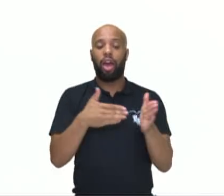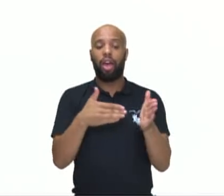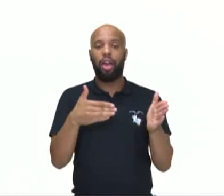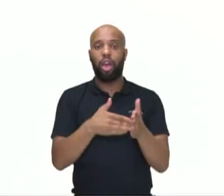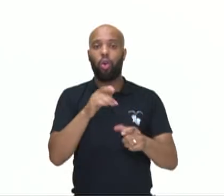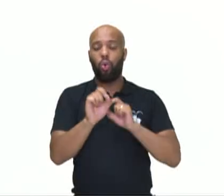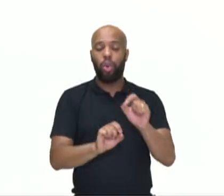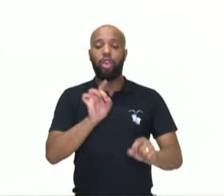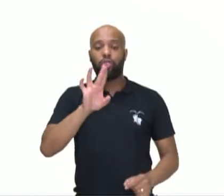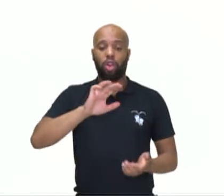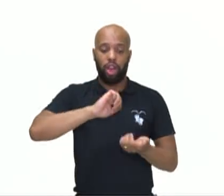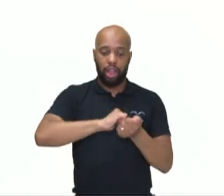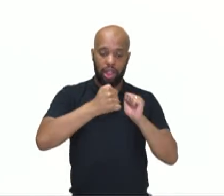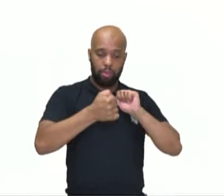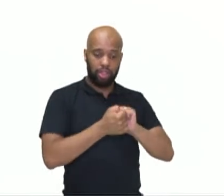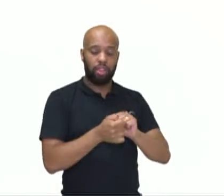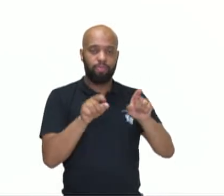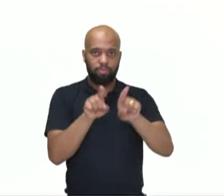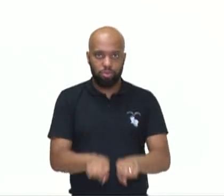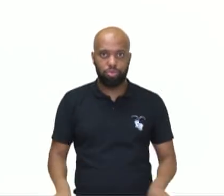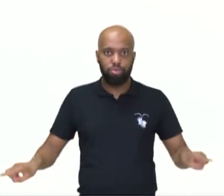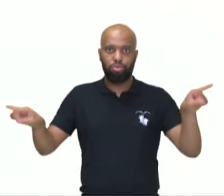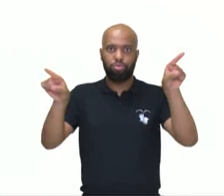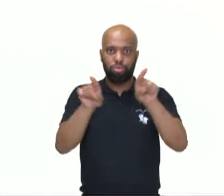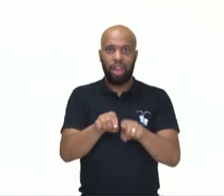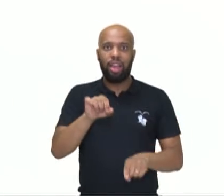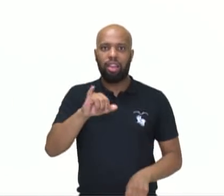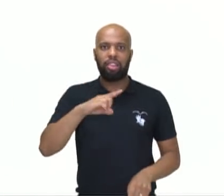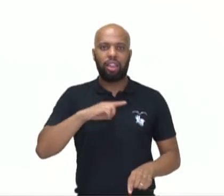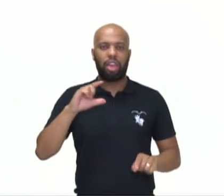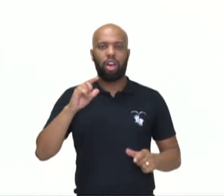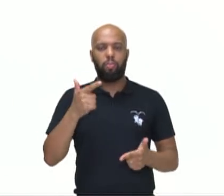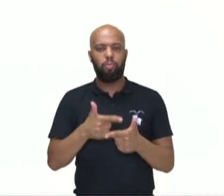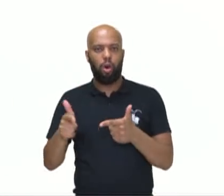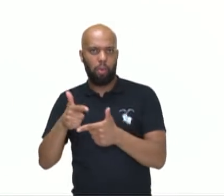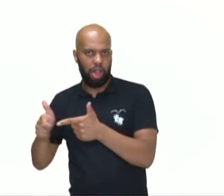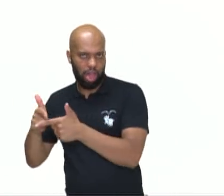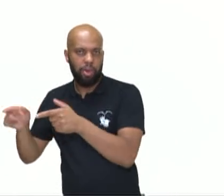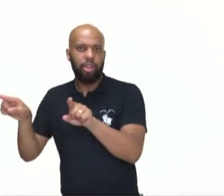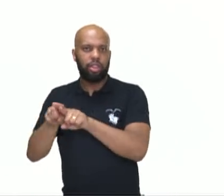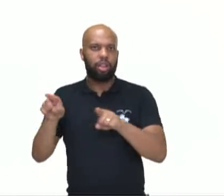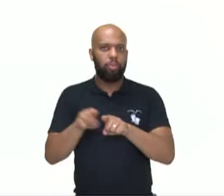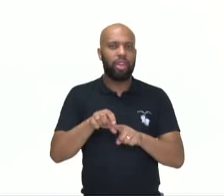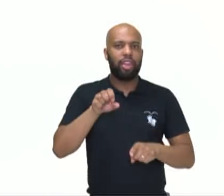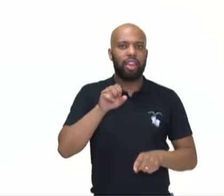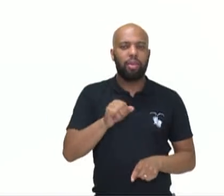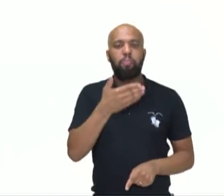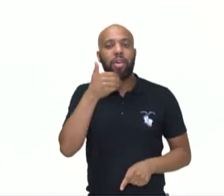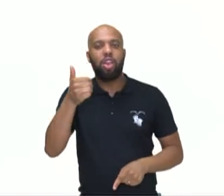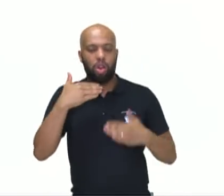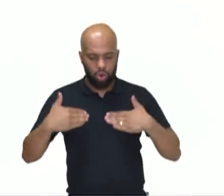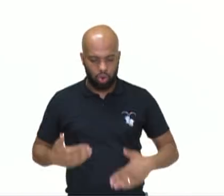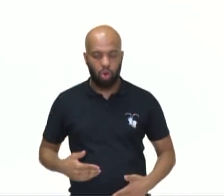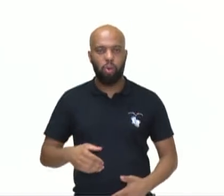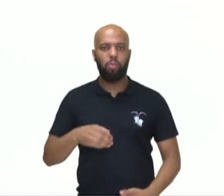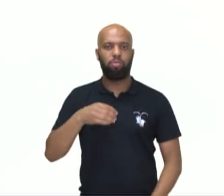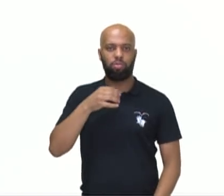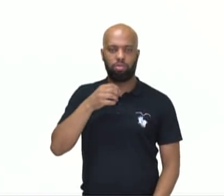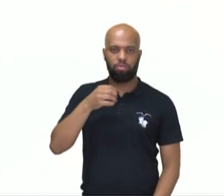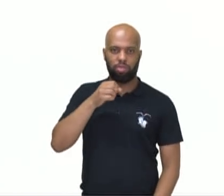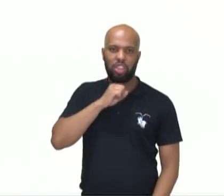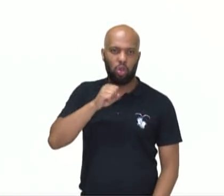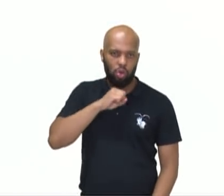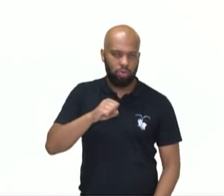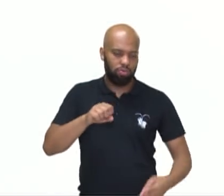apenas para a reabilitação de traumas ou condicionamento para idosos. B, servem apenas